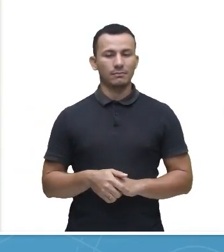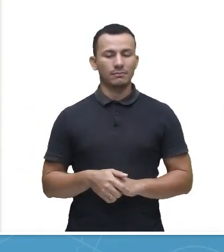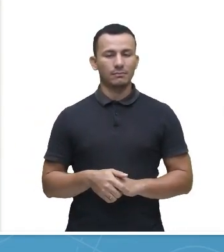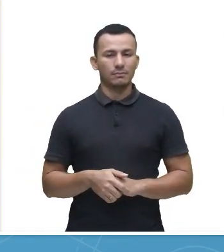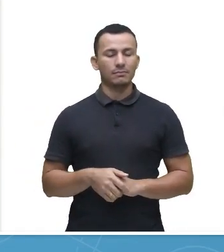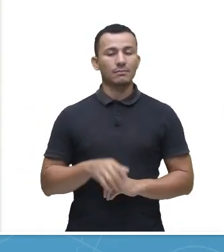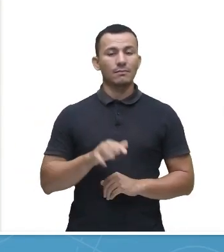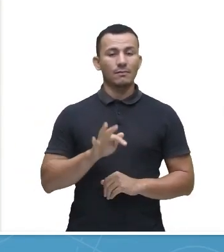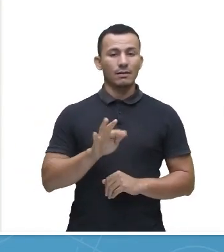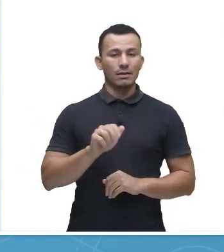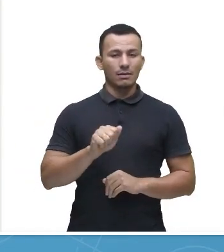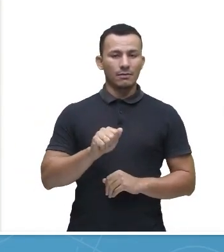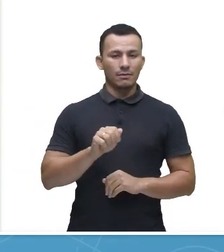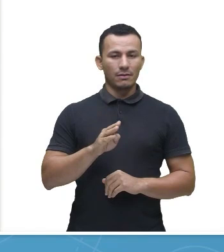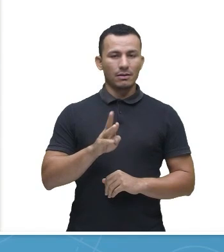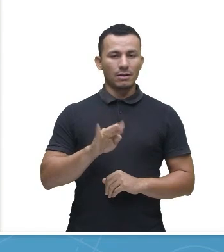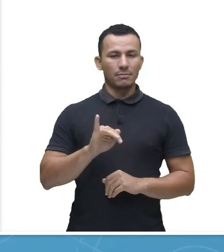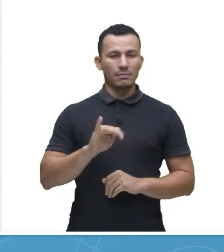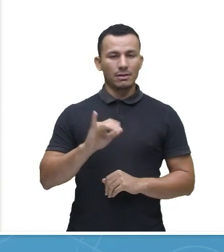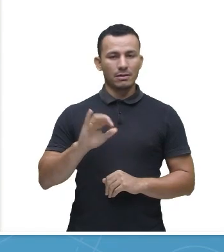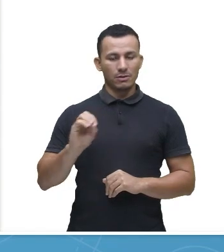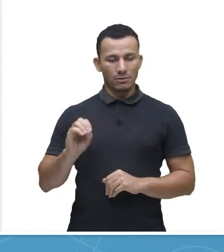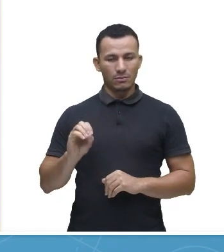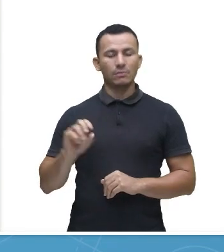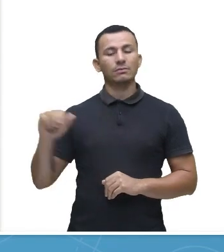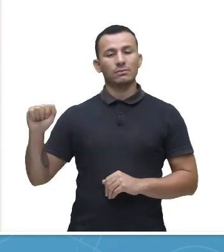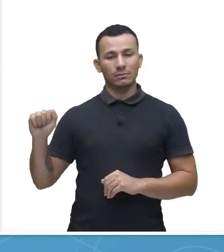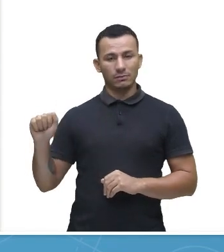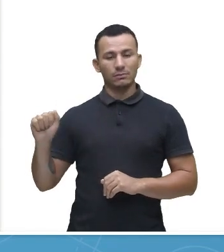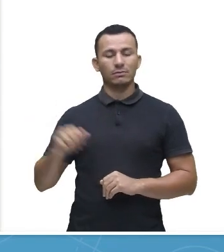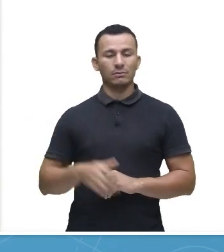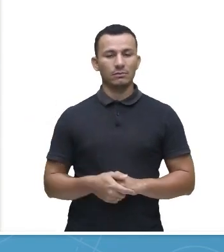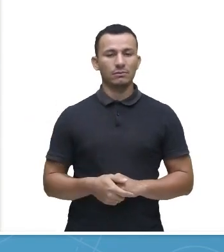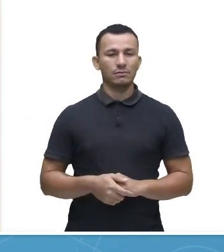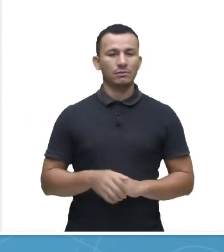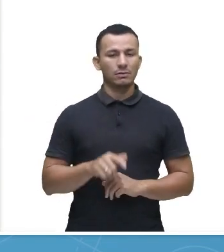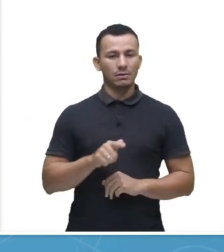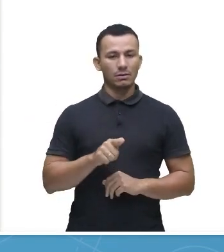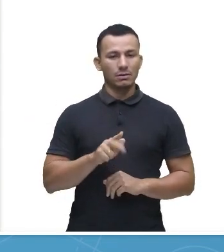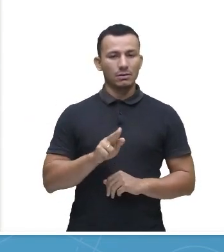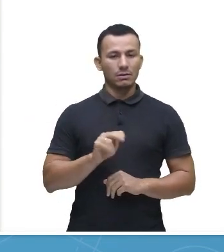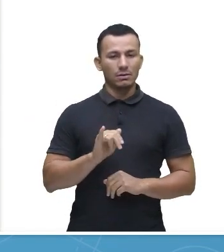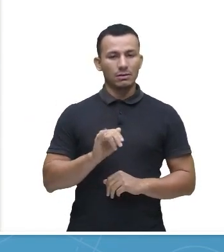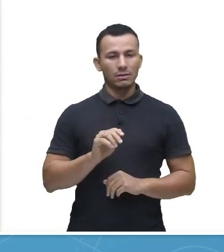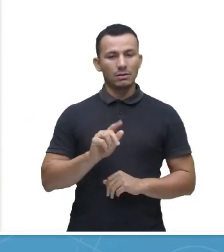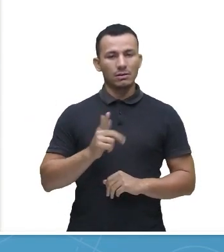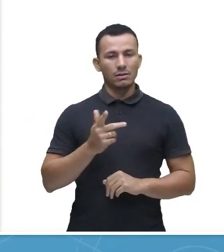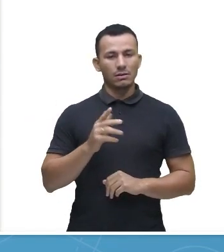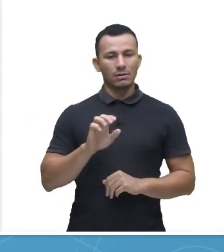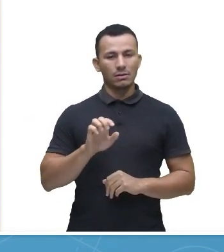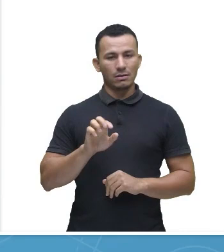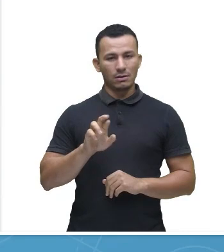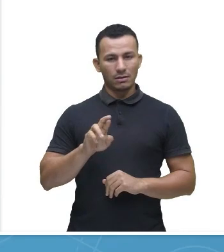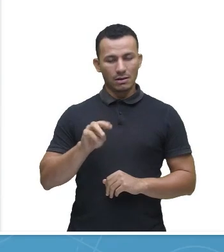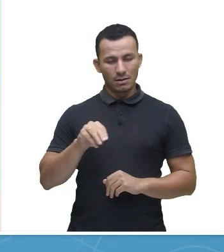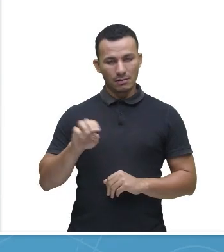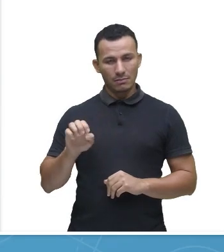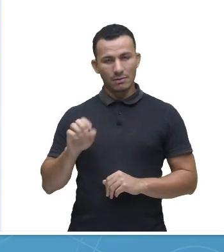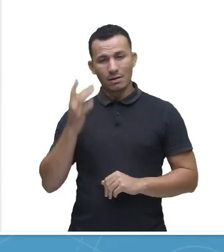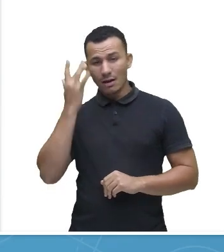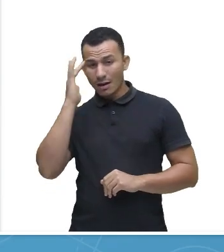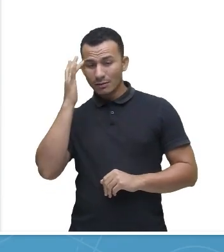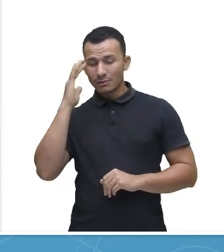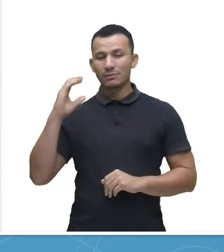O Fabrício Guilherme escolheu a letra A. Guilherme, ele disse que acha que é a letra